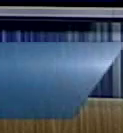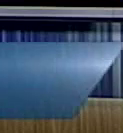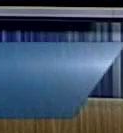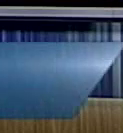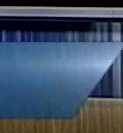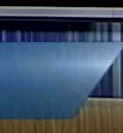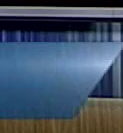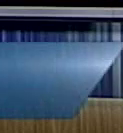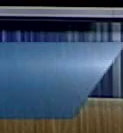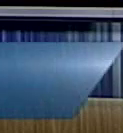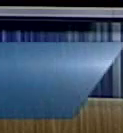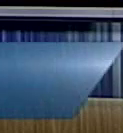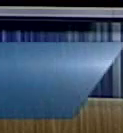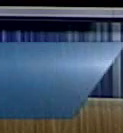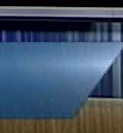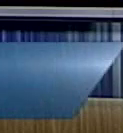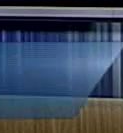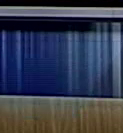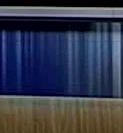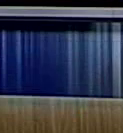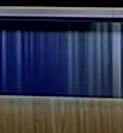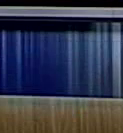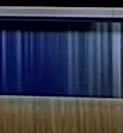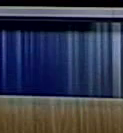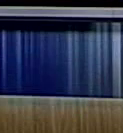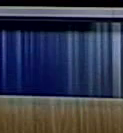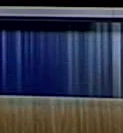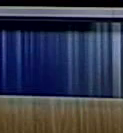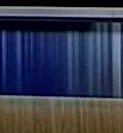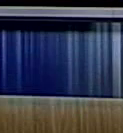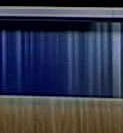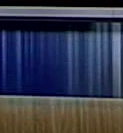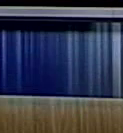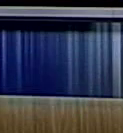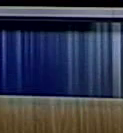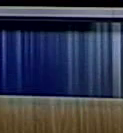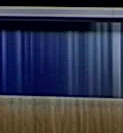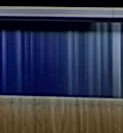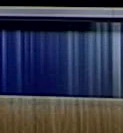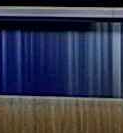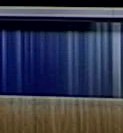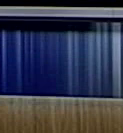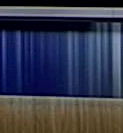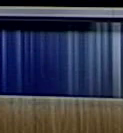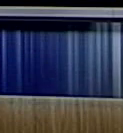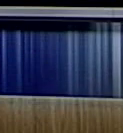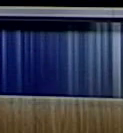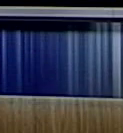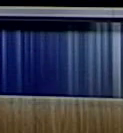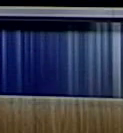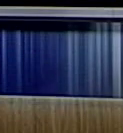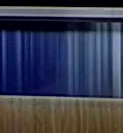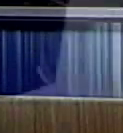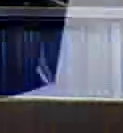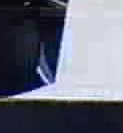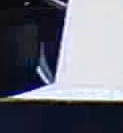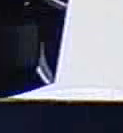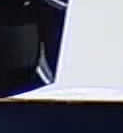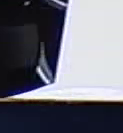vamos direto agora a primeira turma do stf onde você acompanha a audiência sobre campo eletromagnético